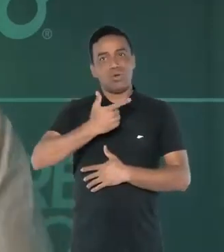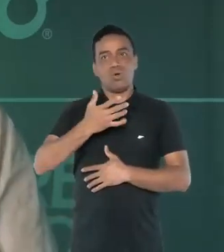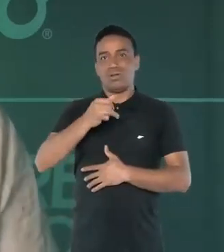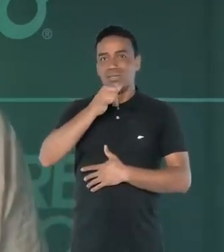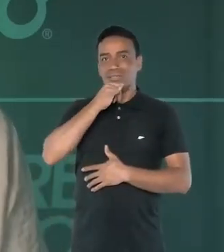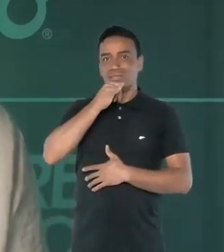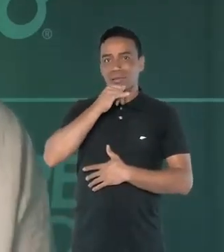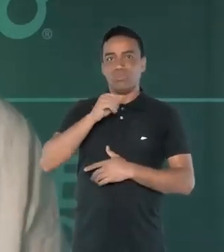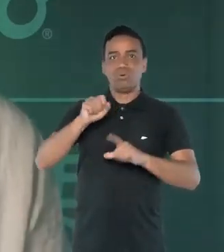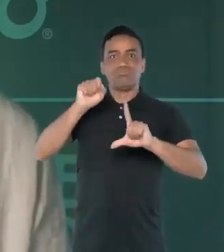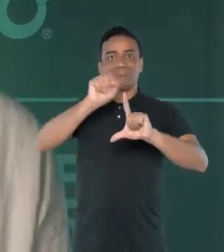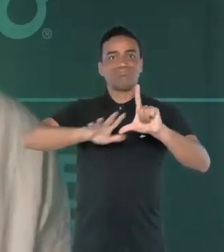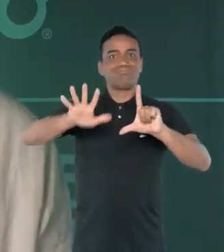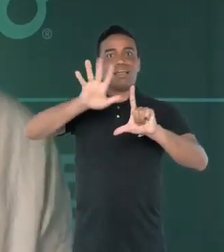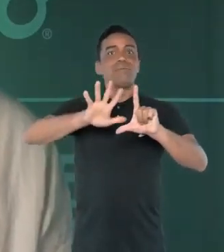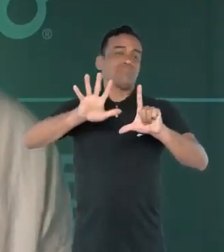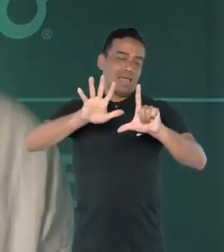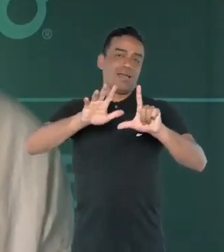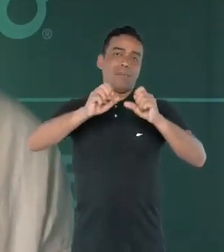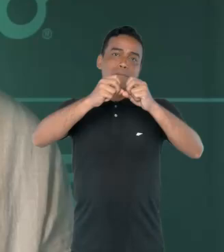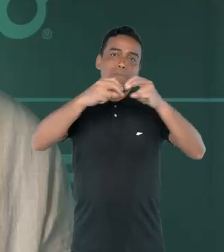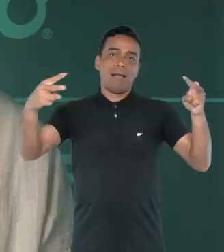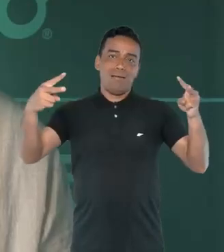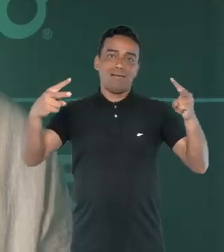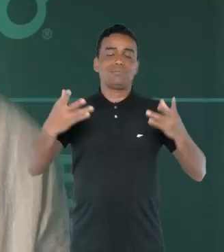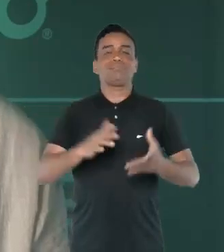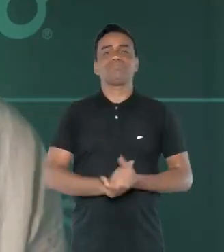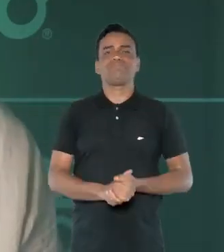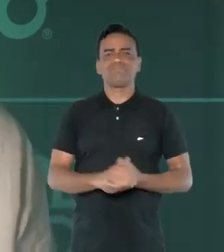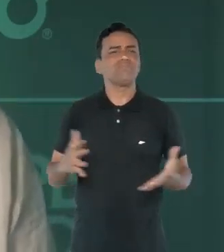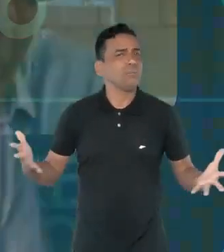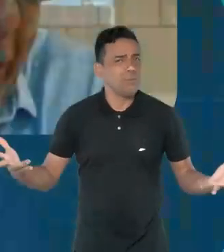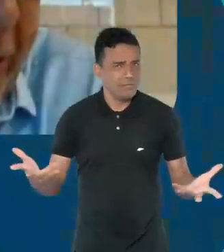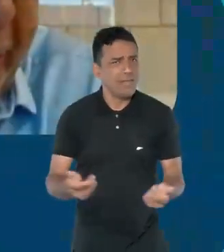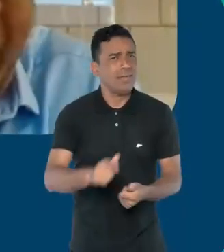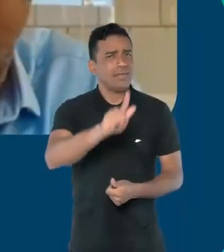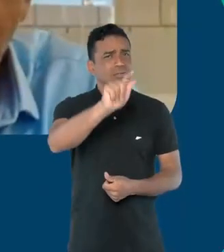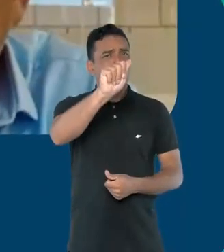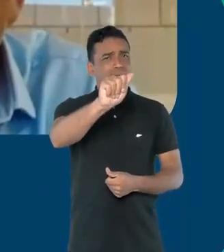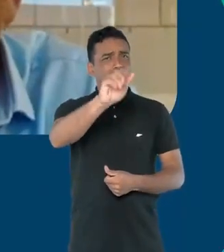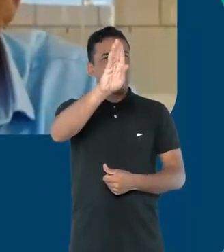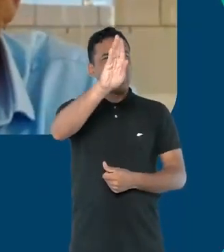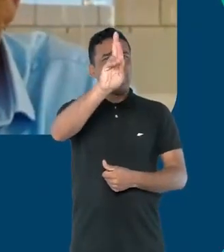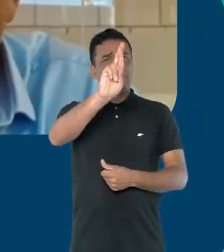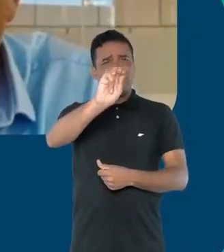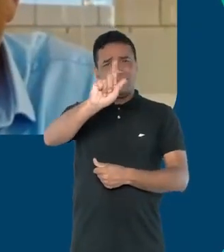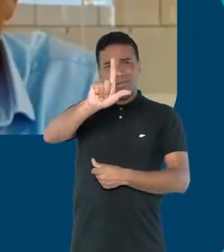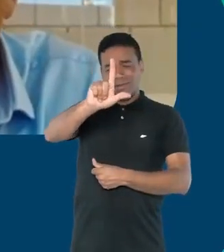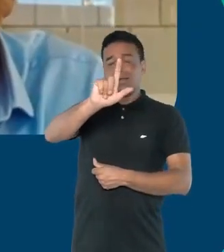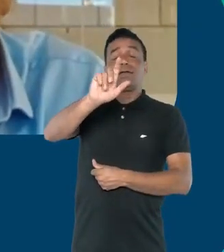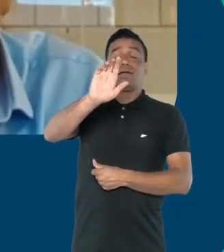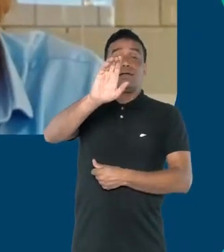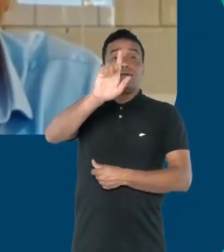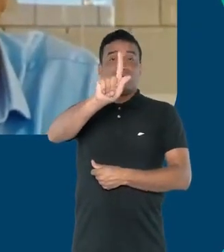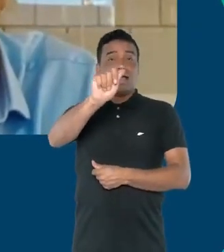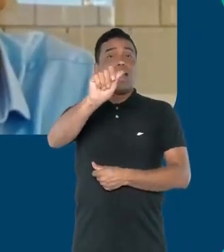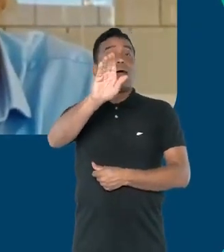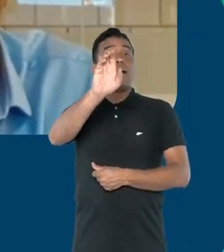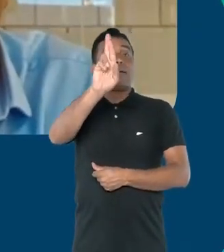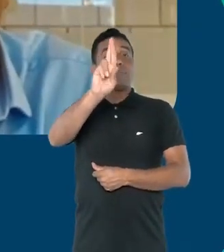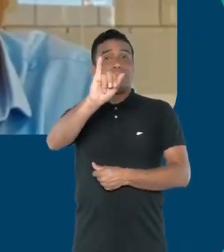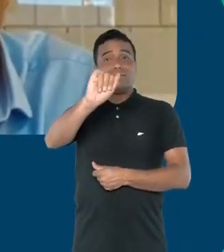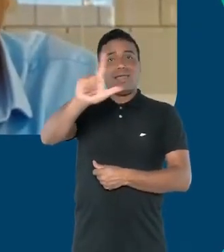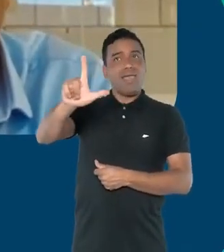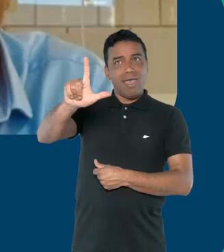mediada pelas telas. Perfeito, Gabriel. A gente então pode né, finalizar com